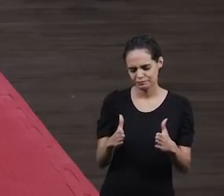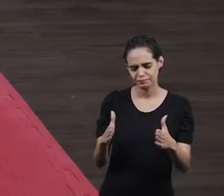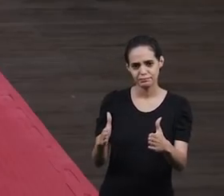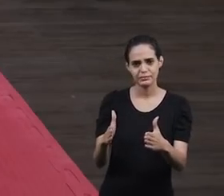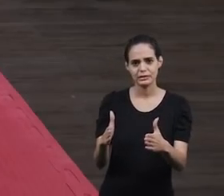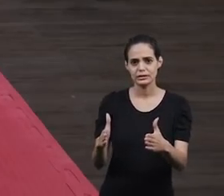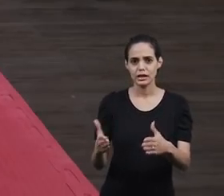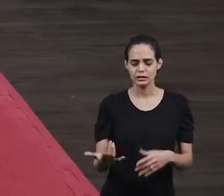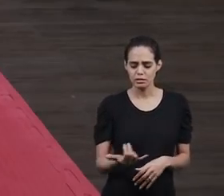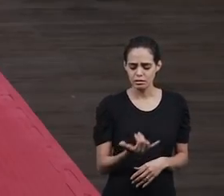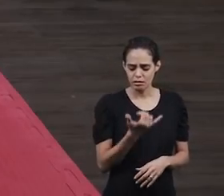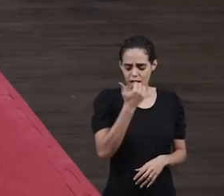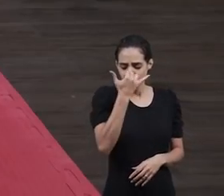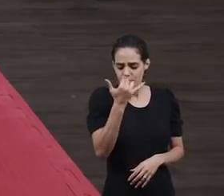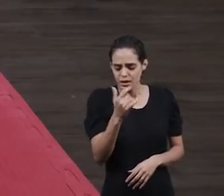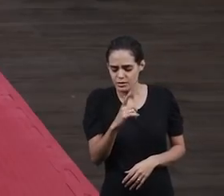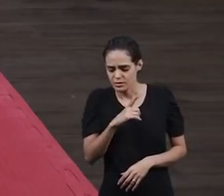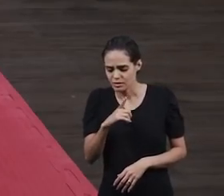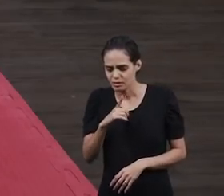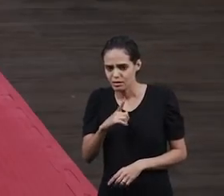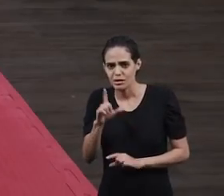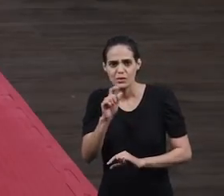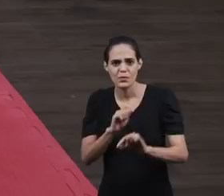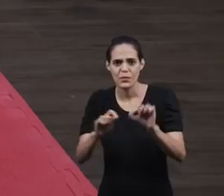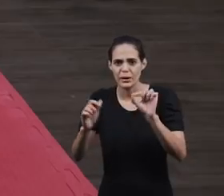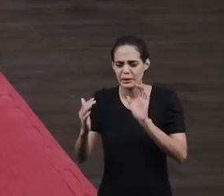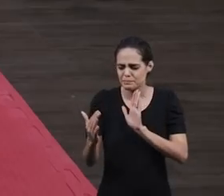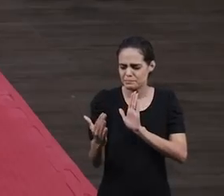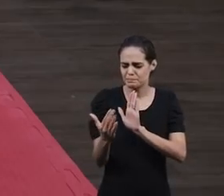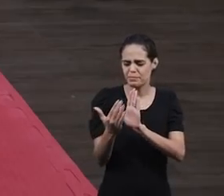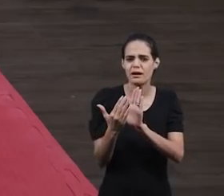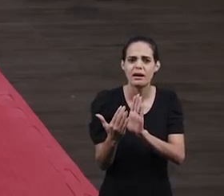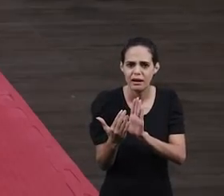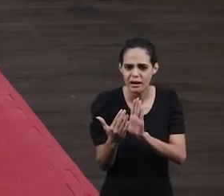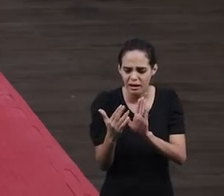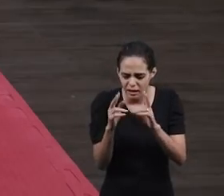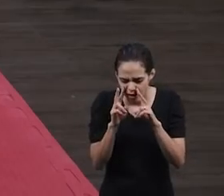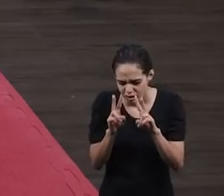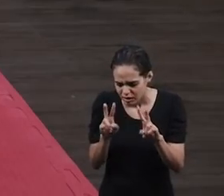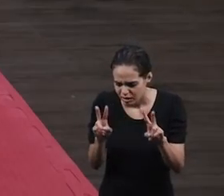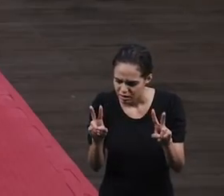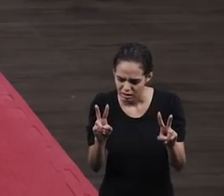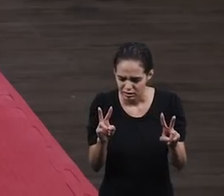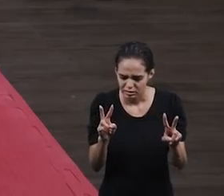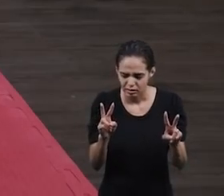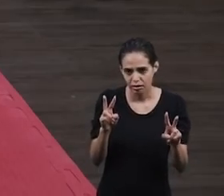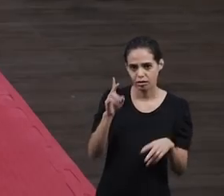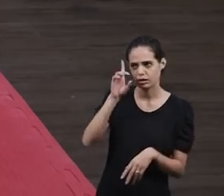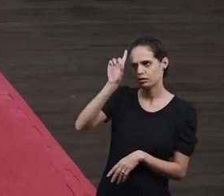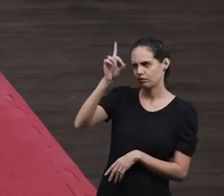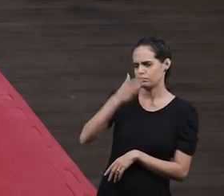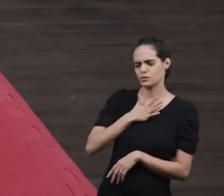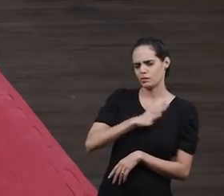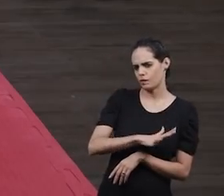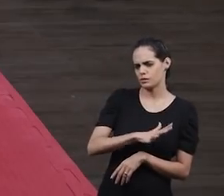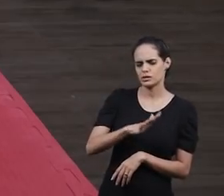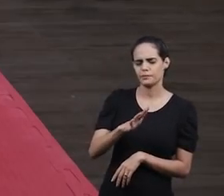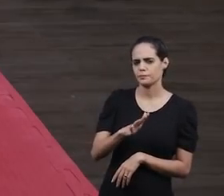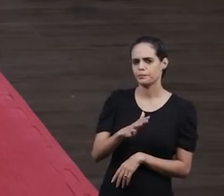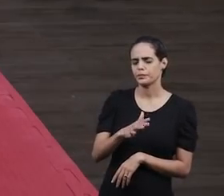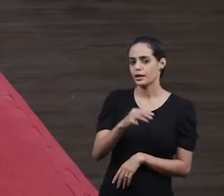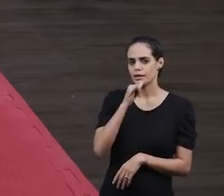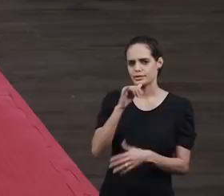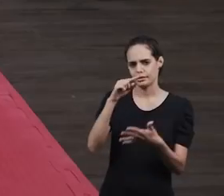caminho, aparece na nossa frente muitas vezes, muitas coisas, olha só, que não agrada ao Senhor,